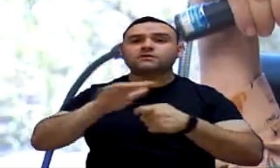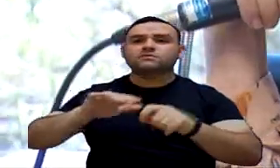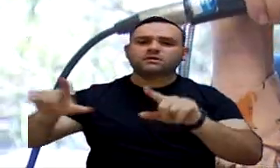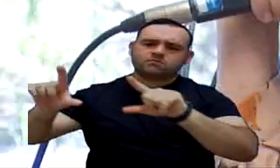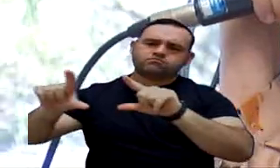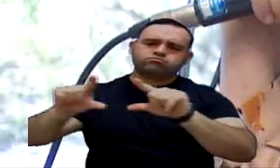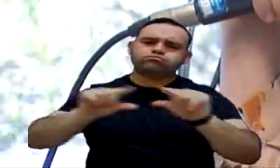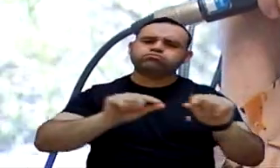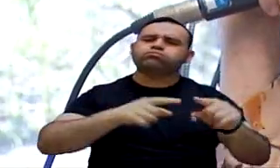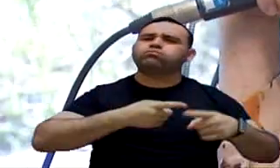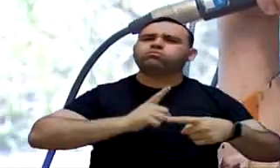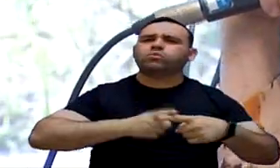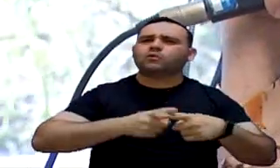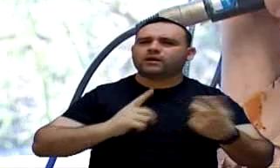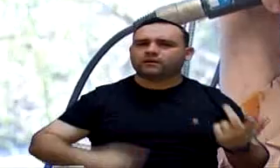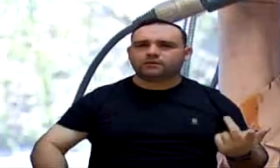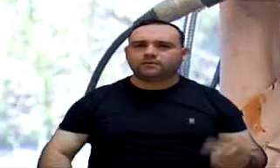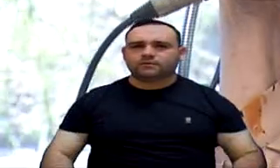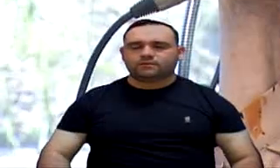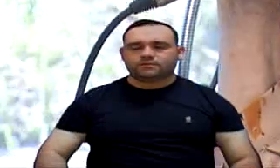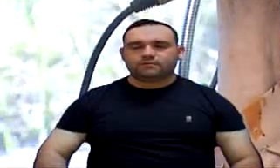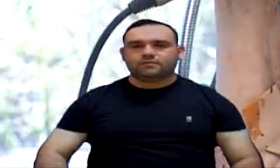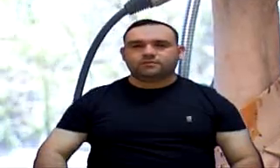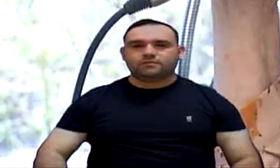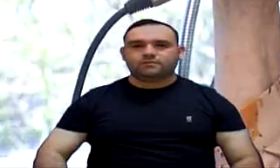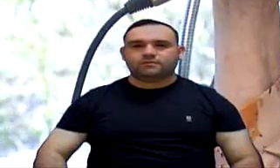diminuindo tão tão drasticamente